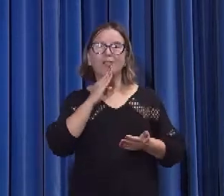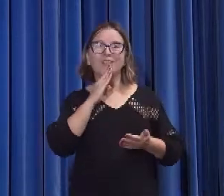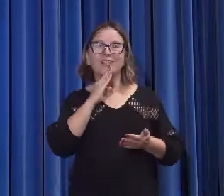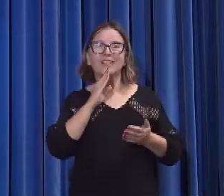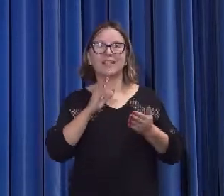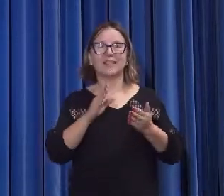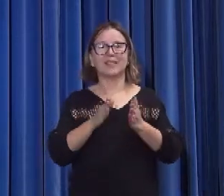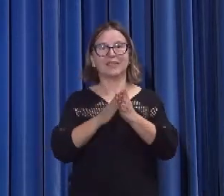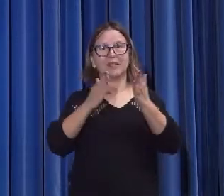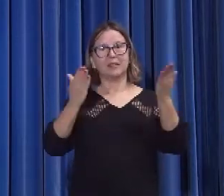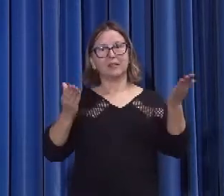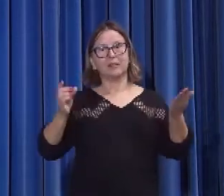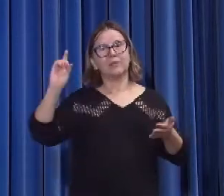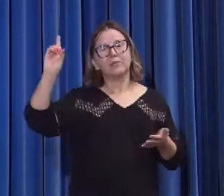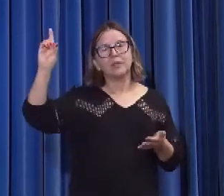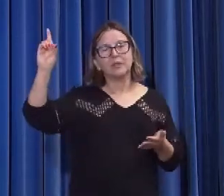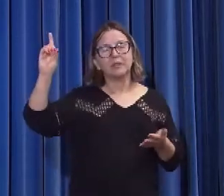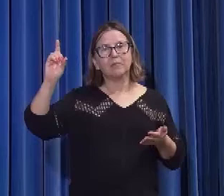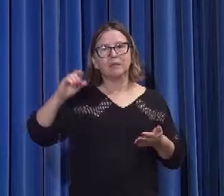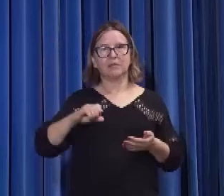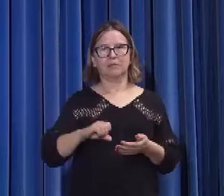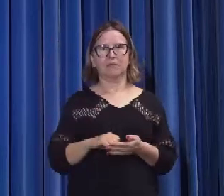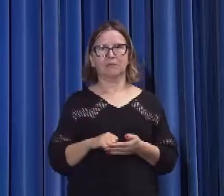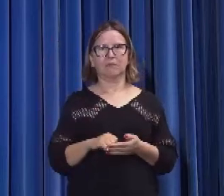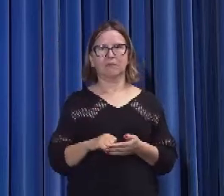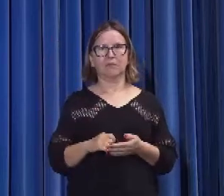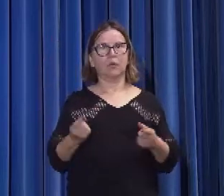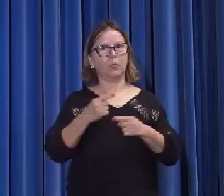Senão nós ficaremos loucos.